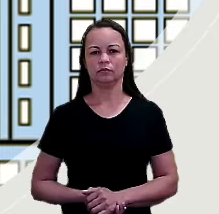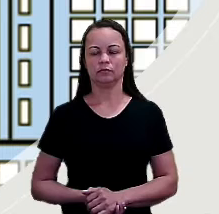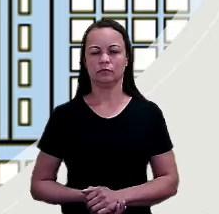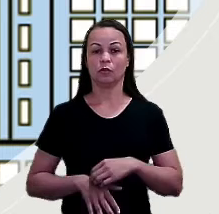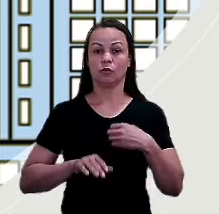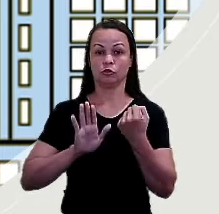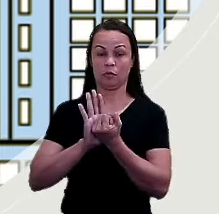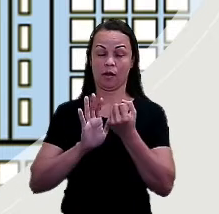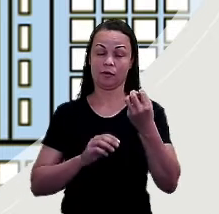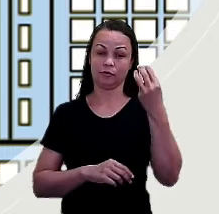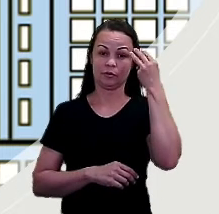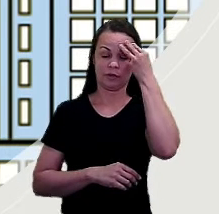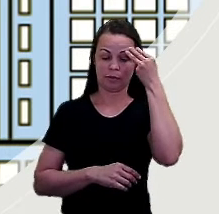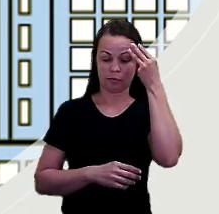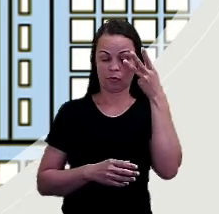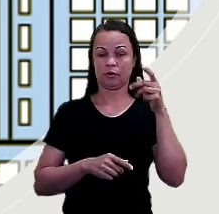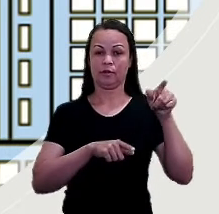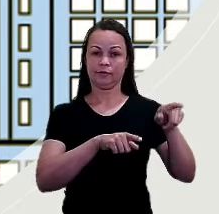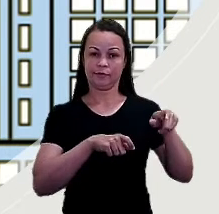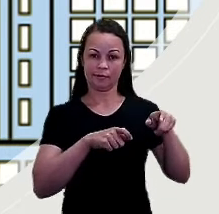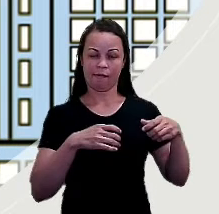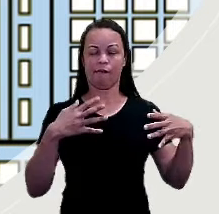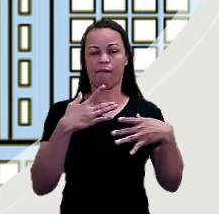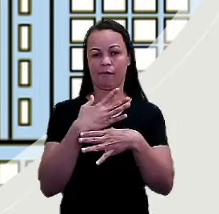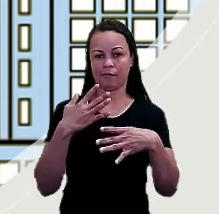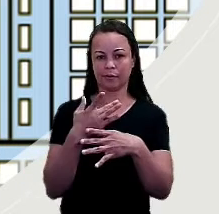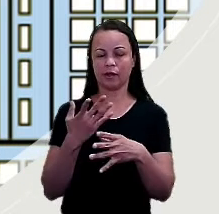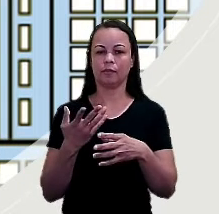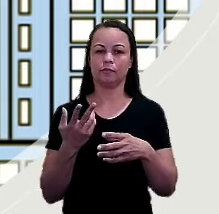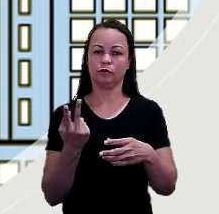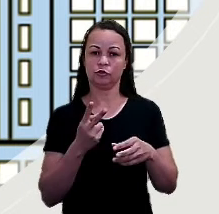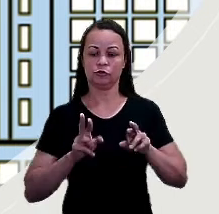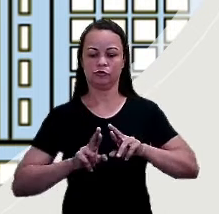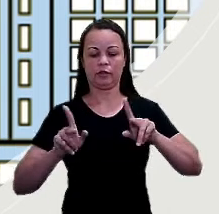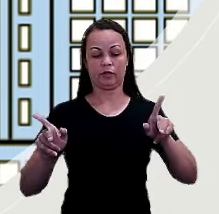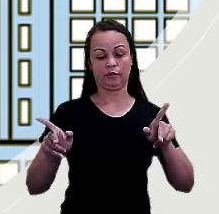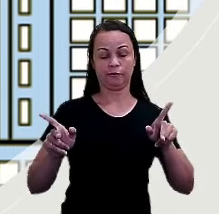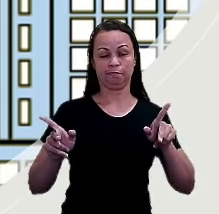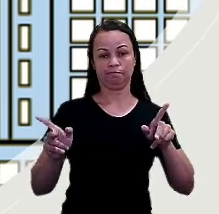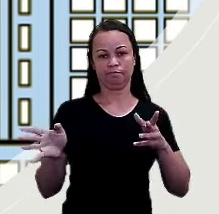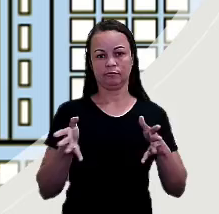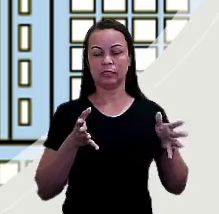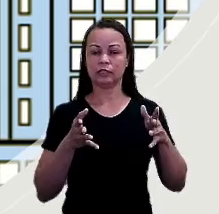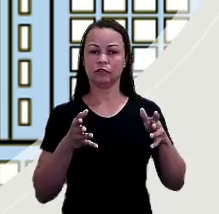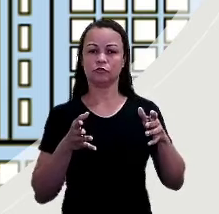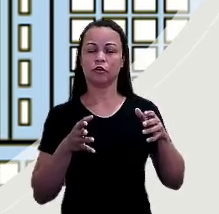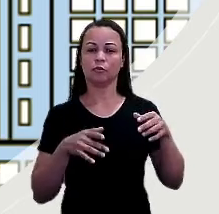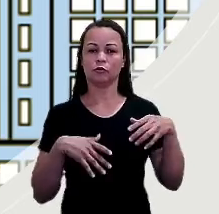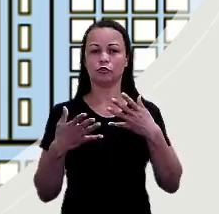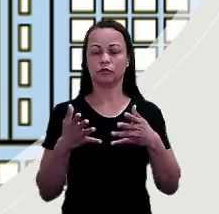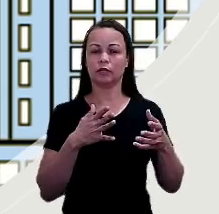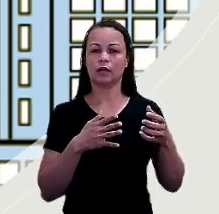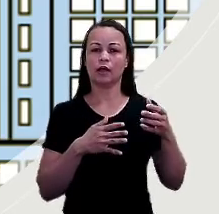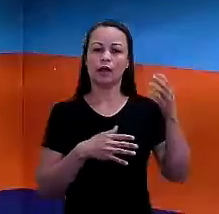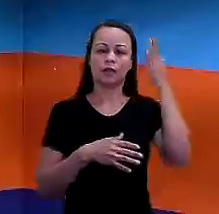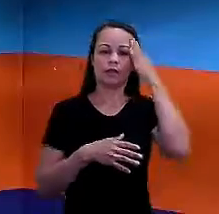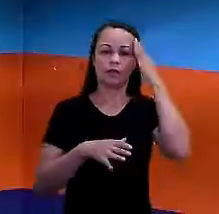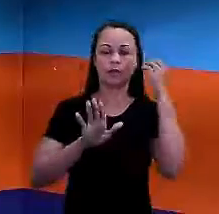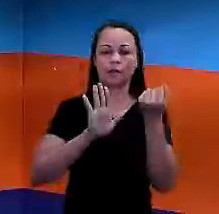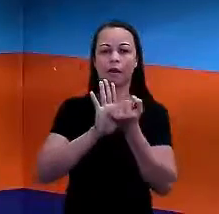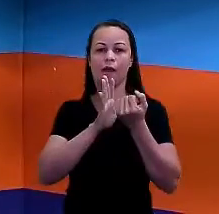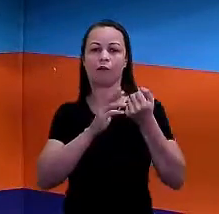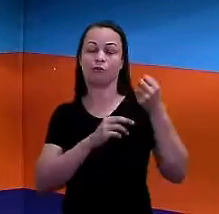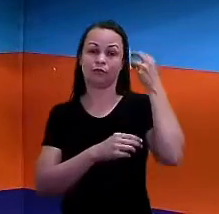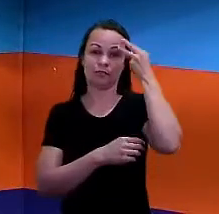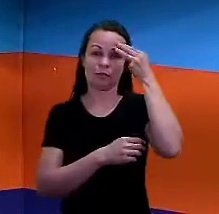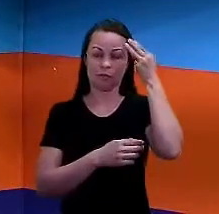da memória, a cidade e o campo, aproximações e diferenças. Vamos compreender primeiramente o que são marcos da memória. Marcos da memória são